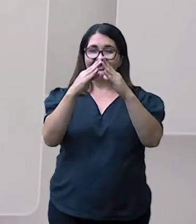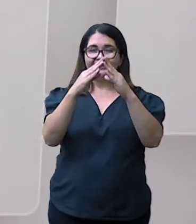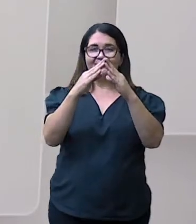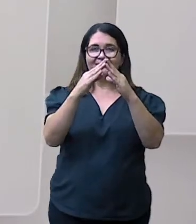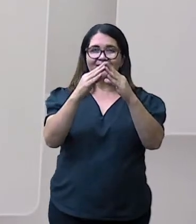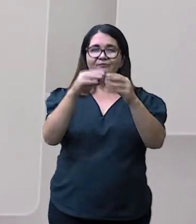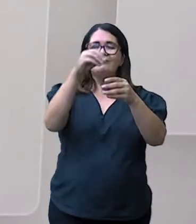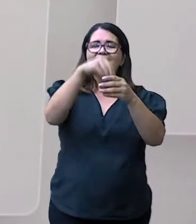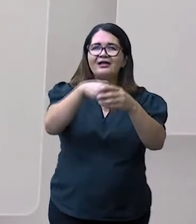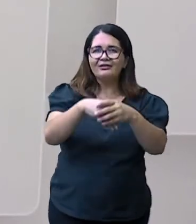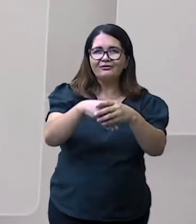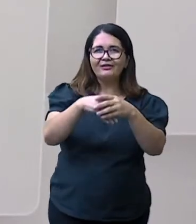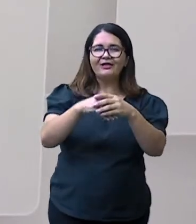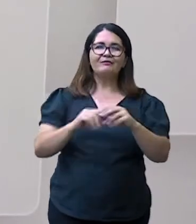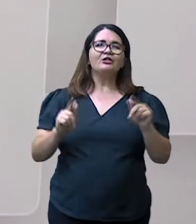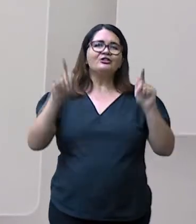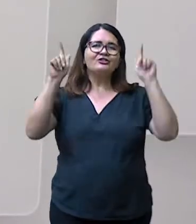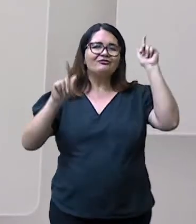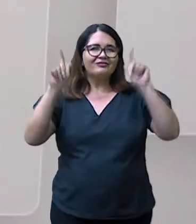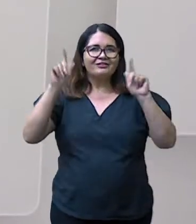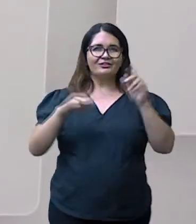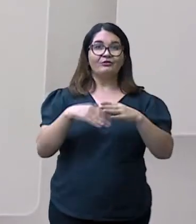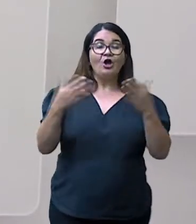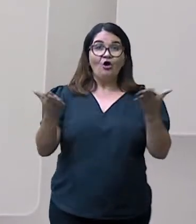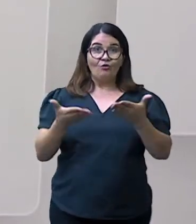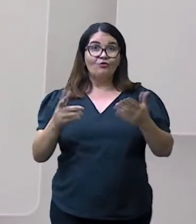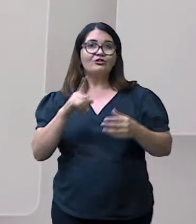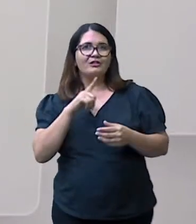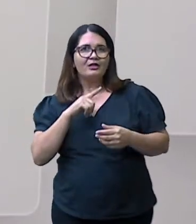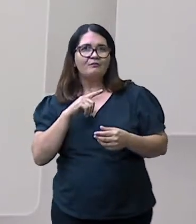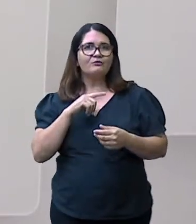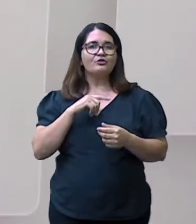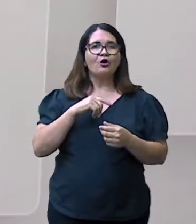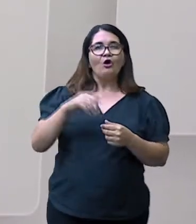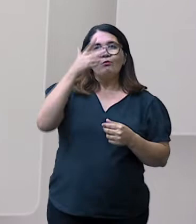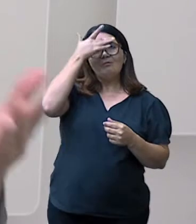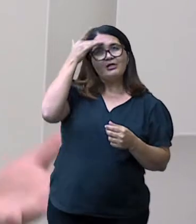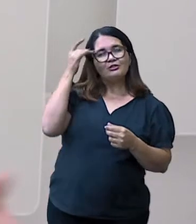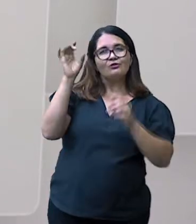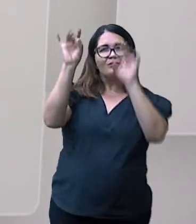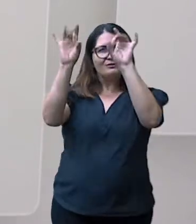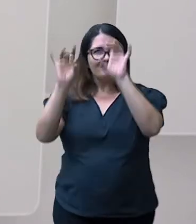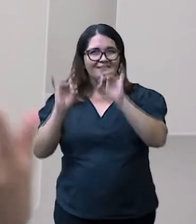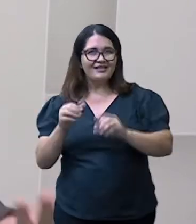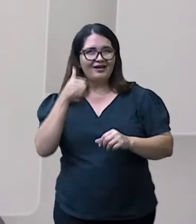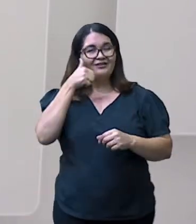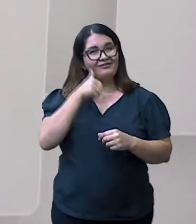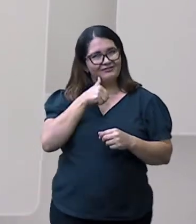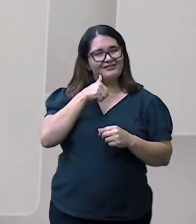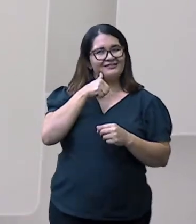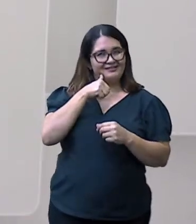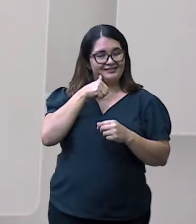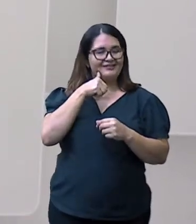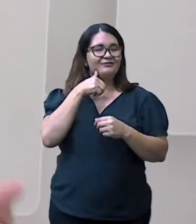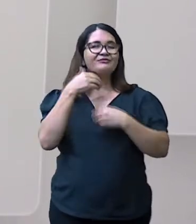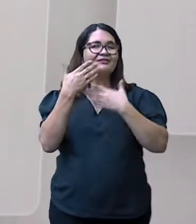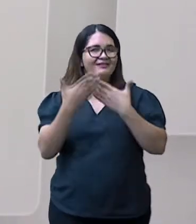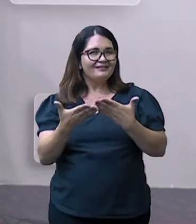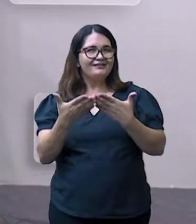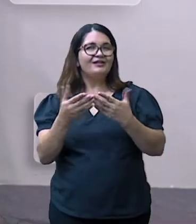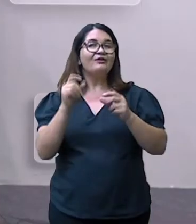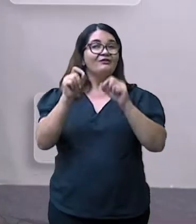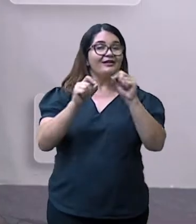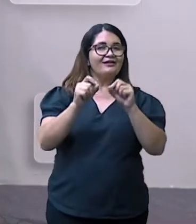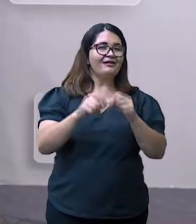divertirem-se. Hoje estamos recebendo aqui no estúdio da TV Educação nada mais e nada menos do